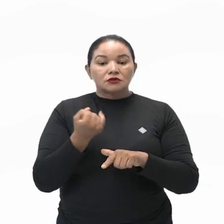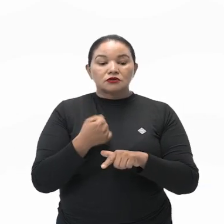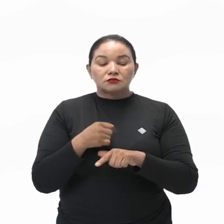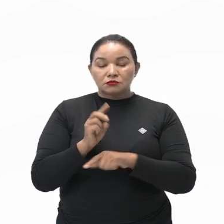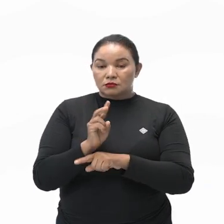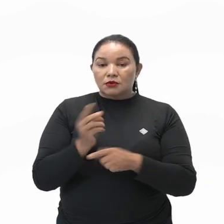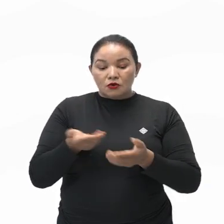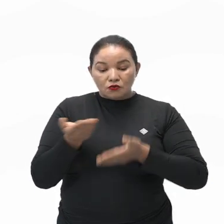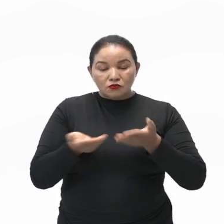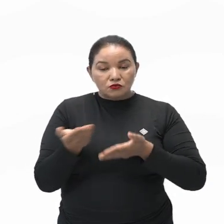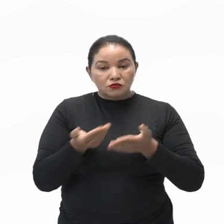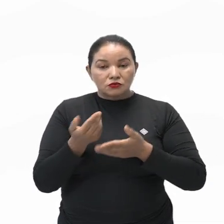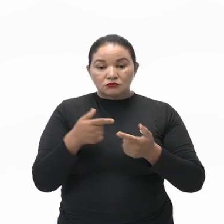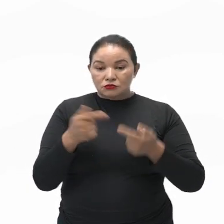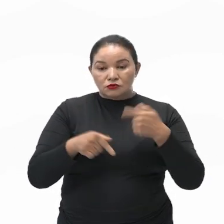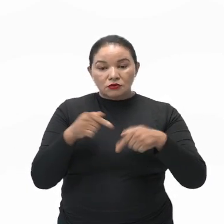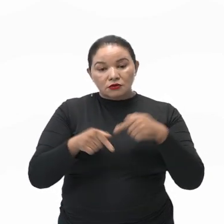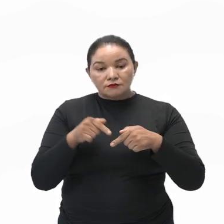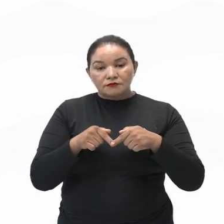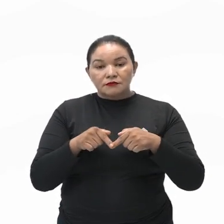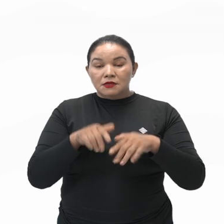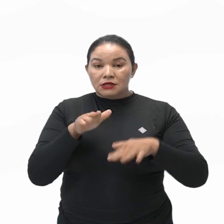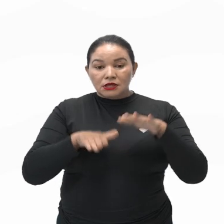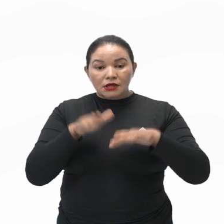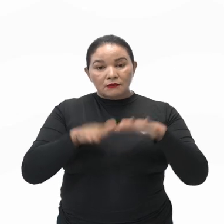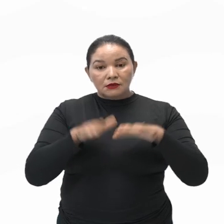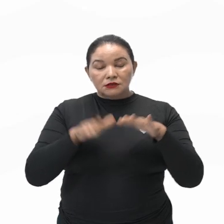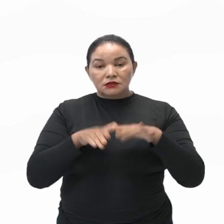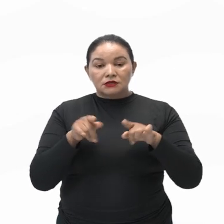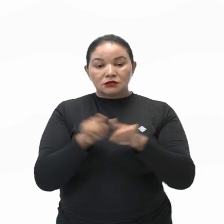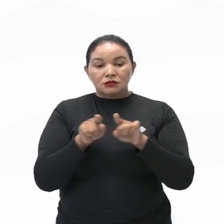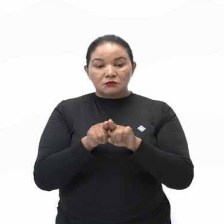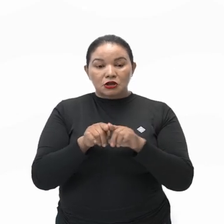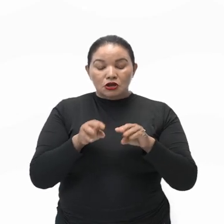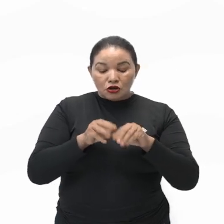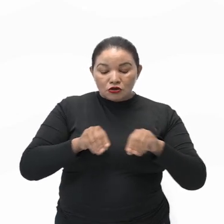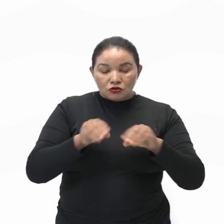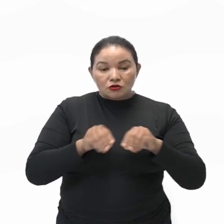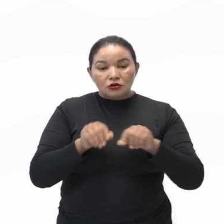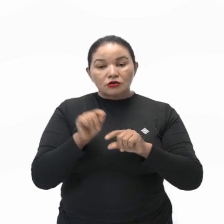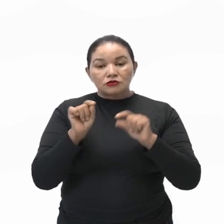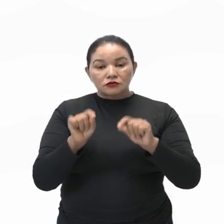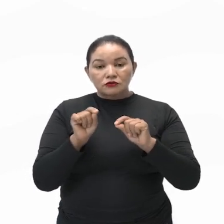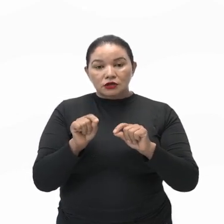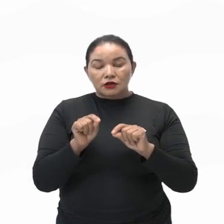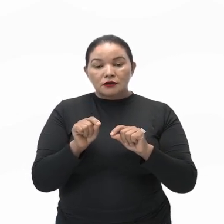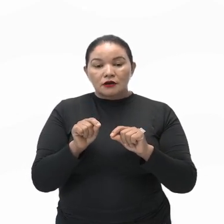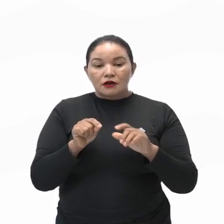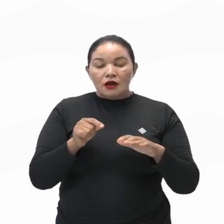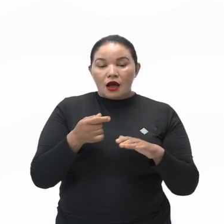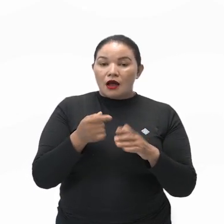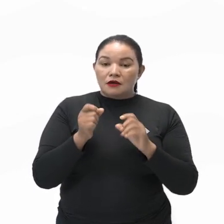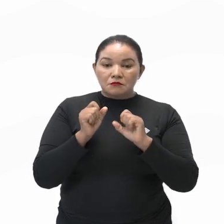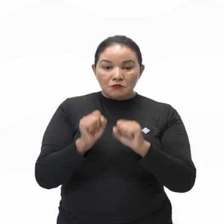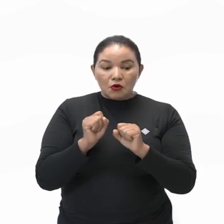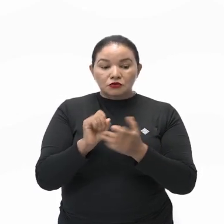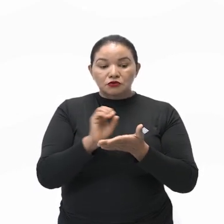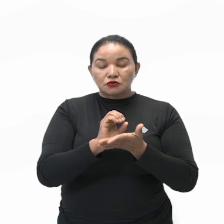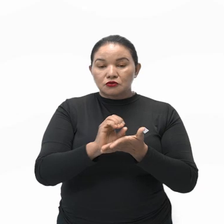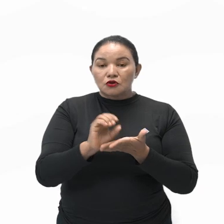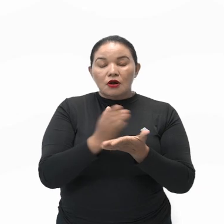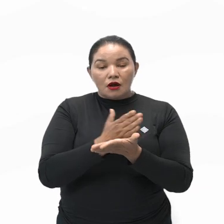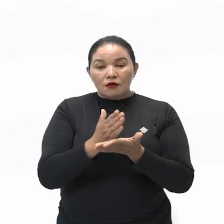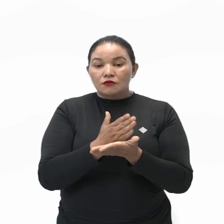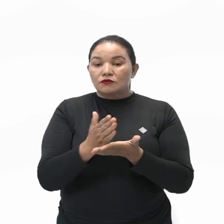forma, um solvente, dependendo de qual solvente eu estou falando. Nós temos solventes que eles são orgânicos,